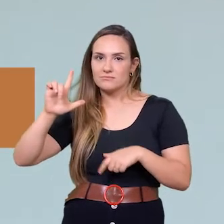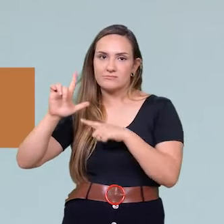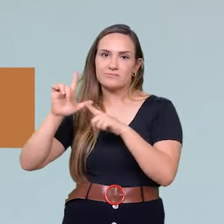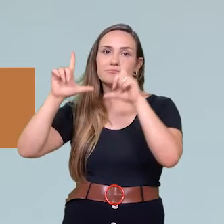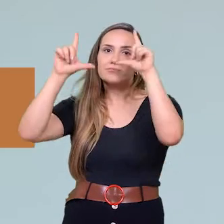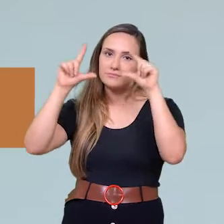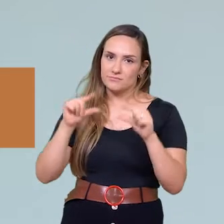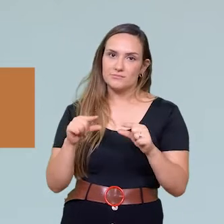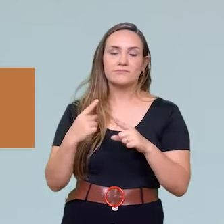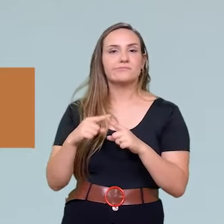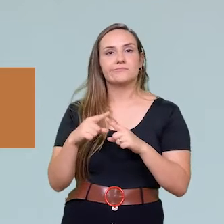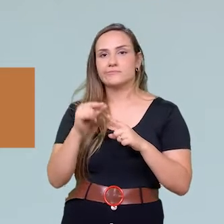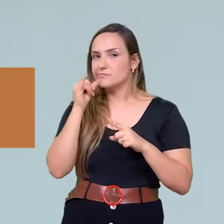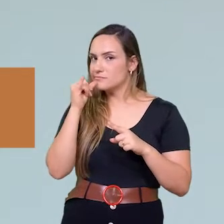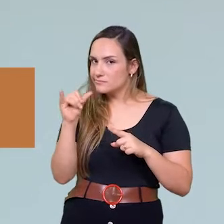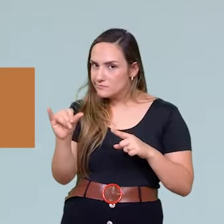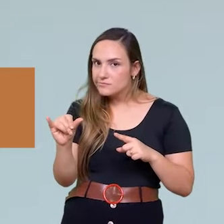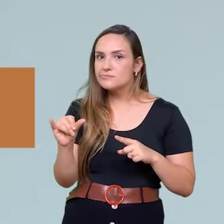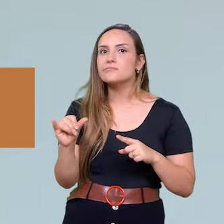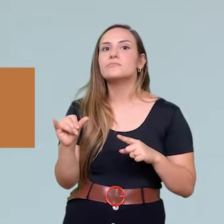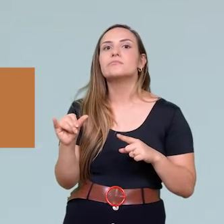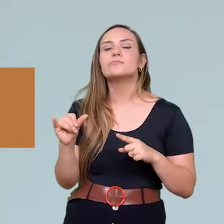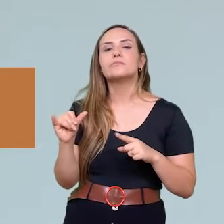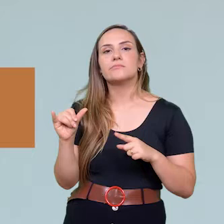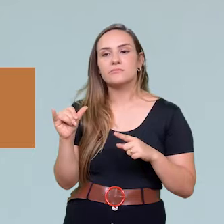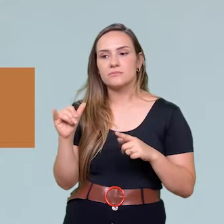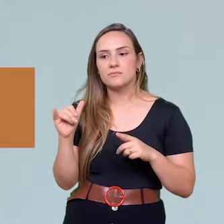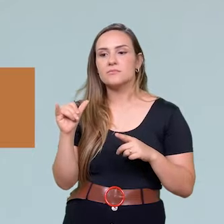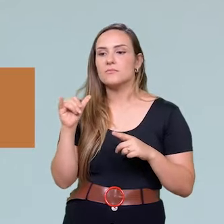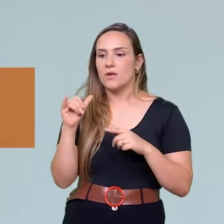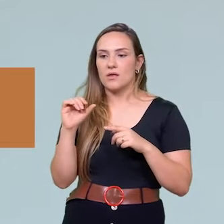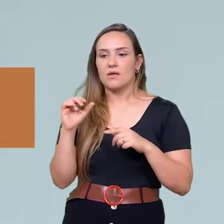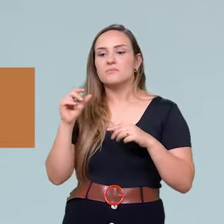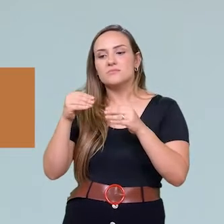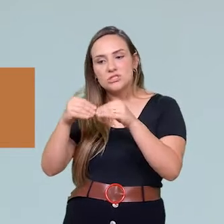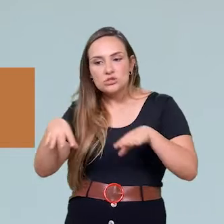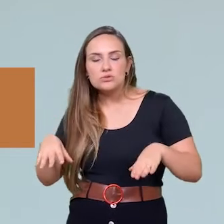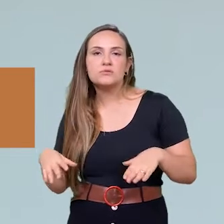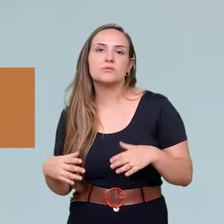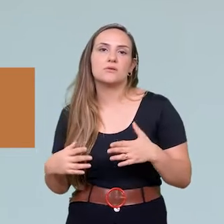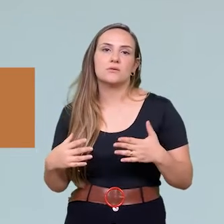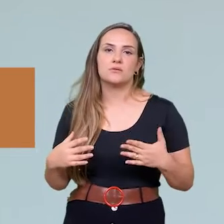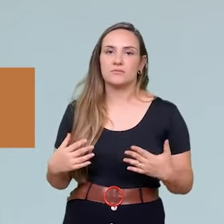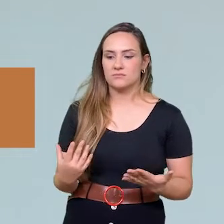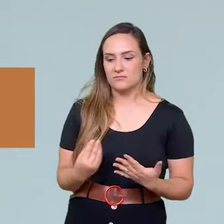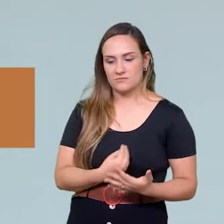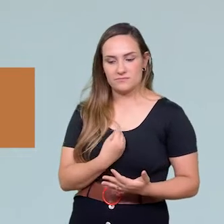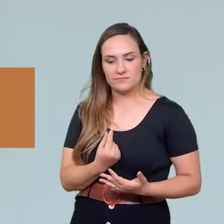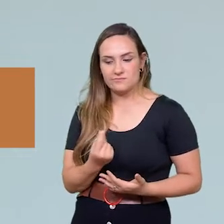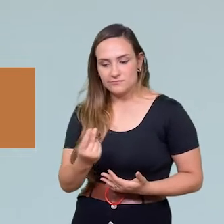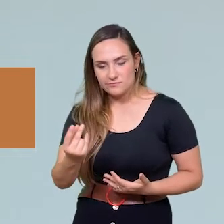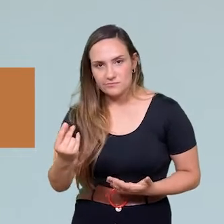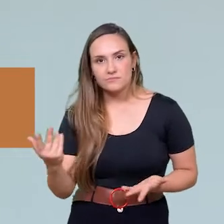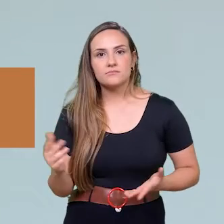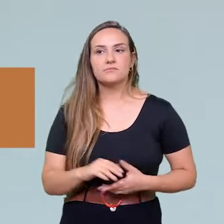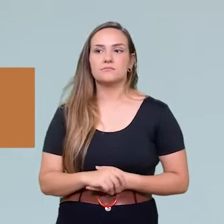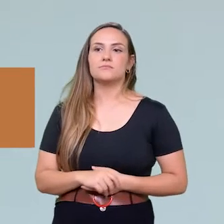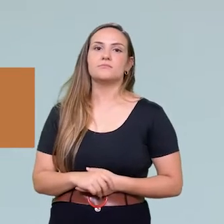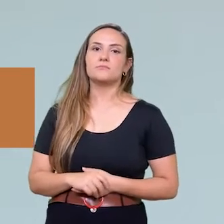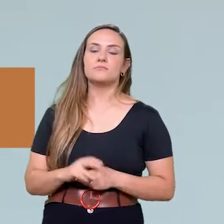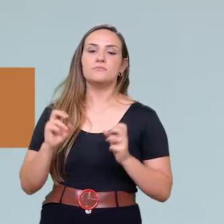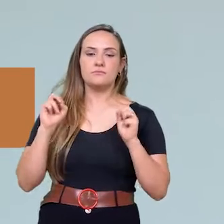hoje que isso causa um dano à natureza e à nossa sobrevivência, né, a longo prazo, como